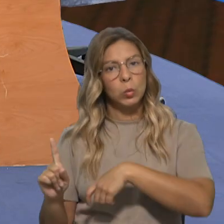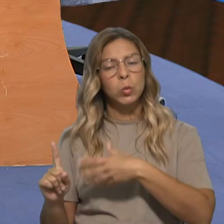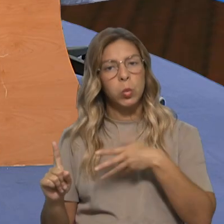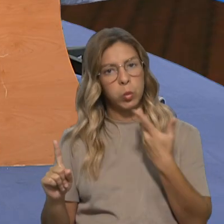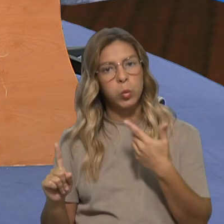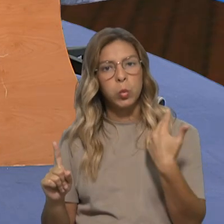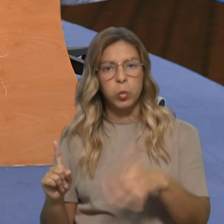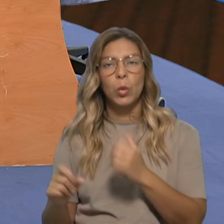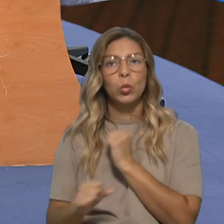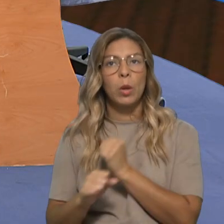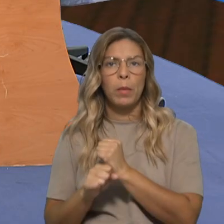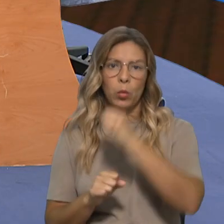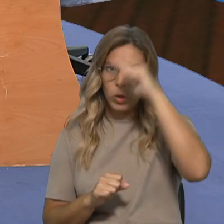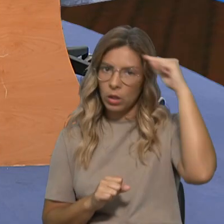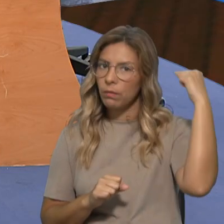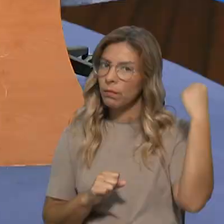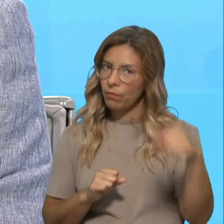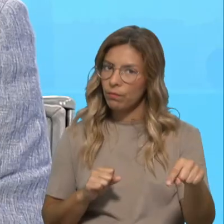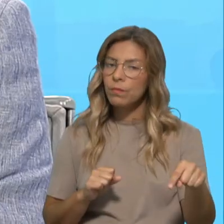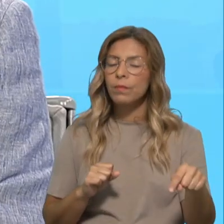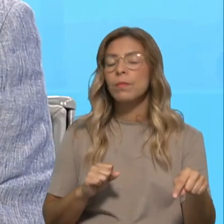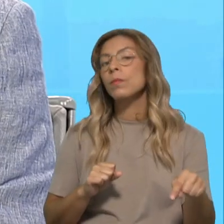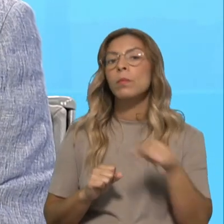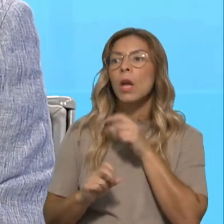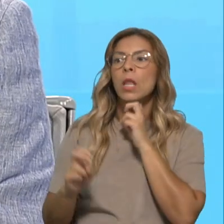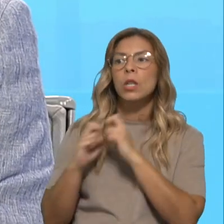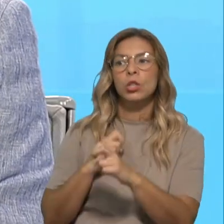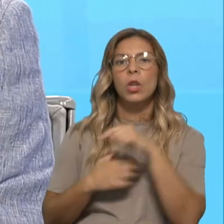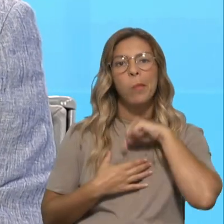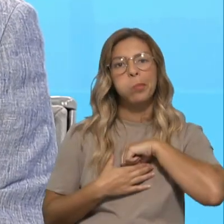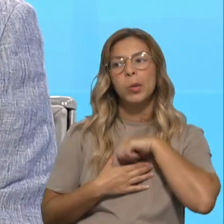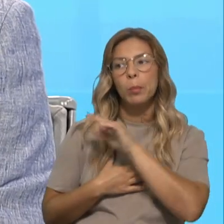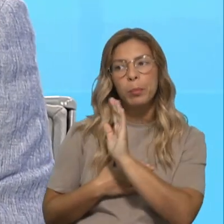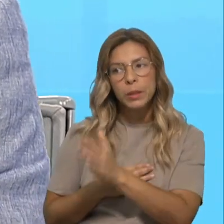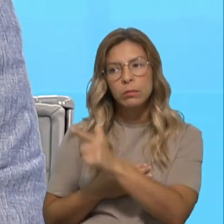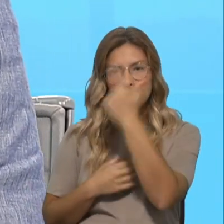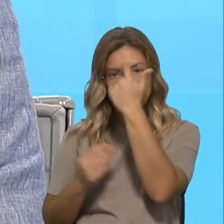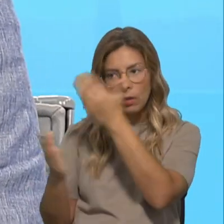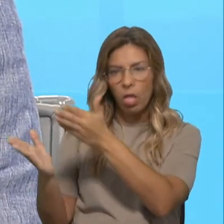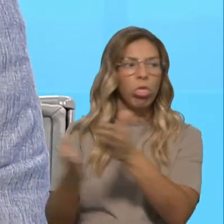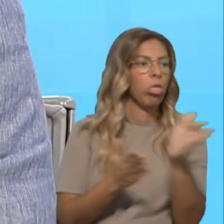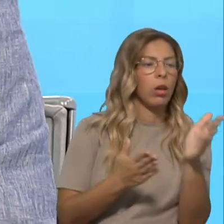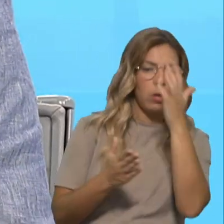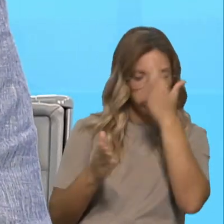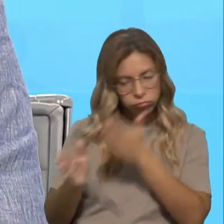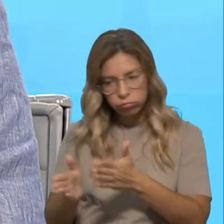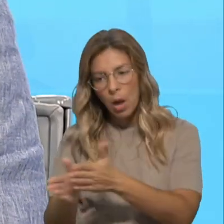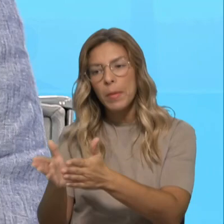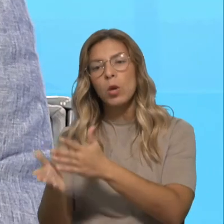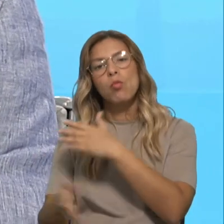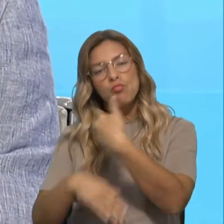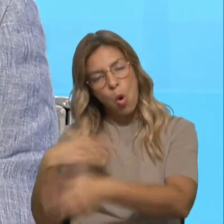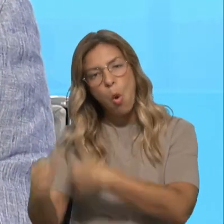também difícil, e ele precisa de ter a energia moral para não se desviar do seu caminho. Não é? E Jesus Cristo pode